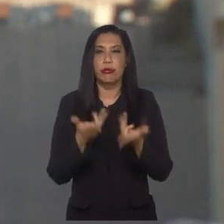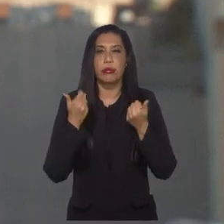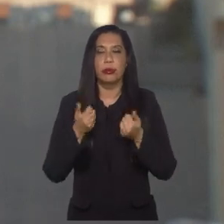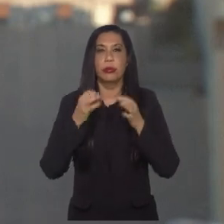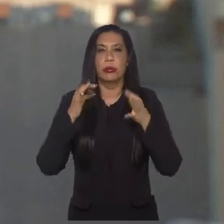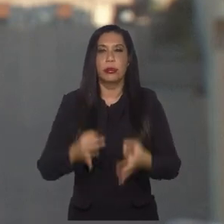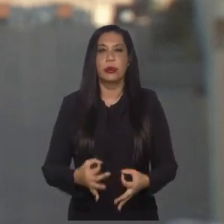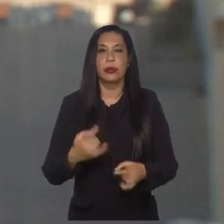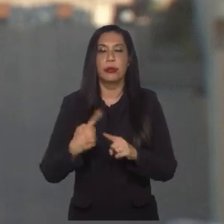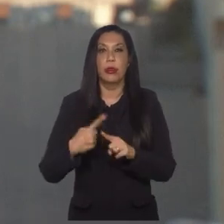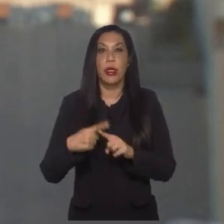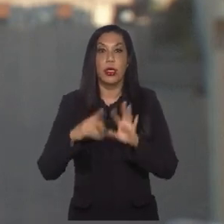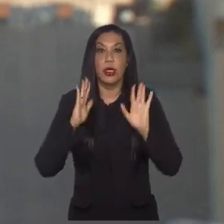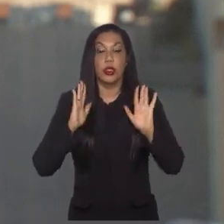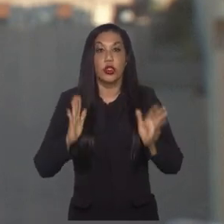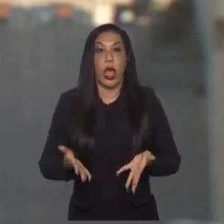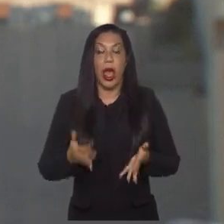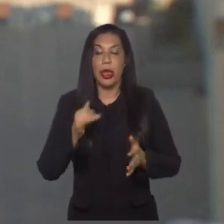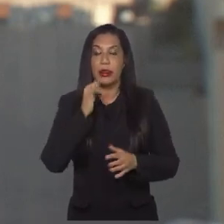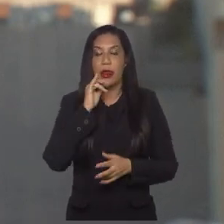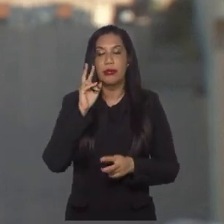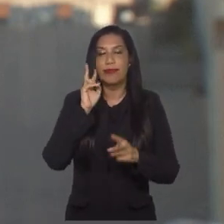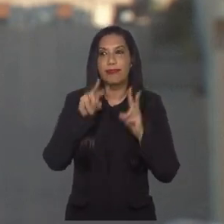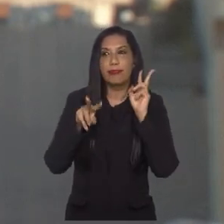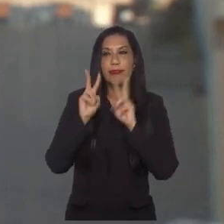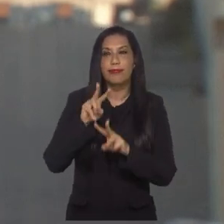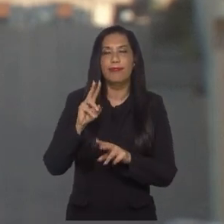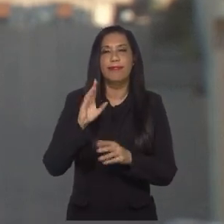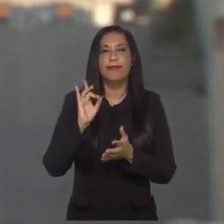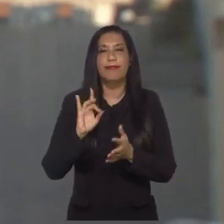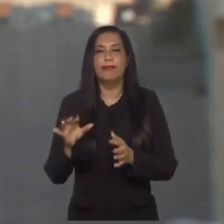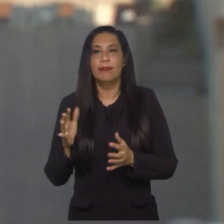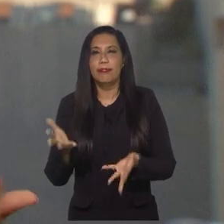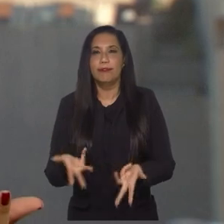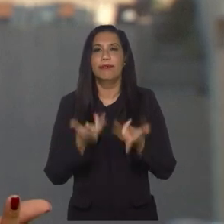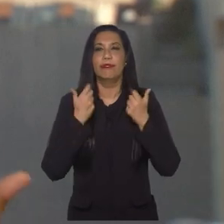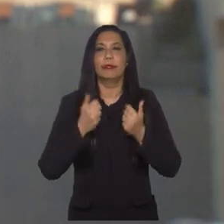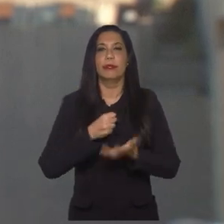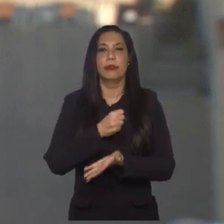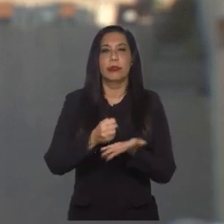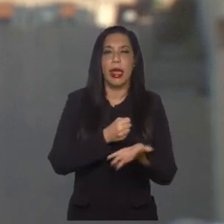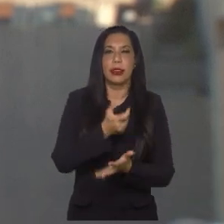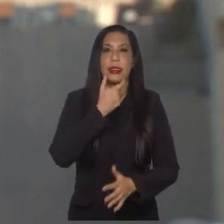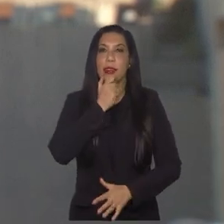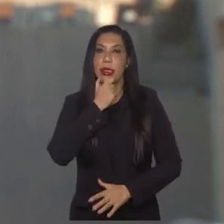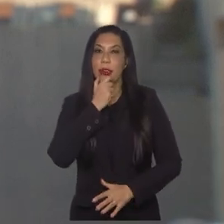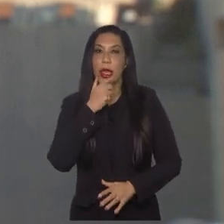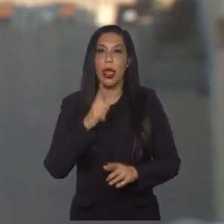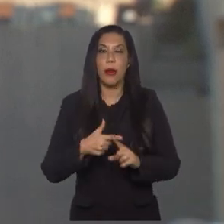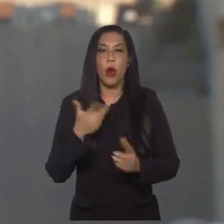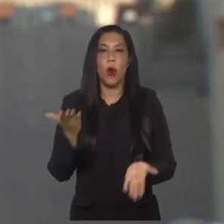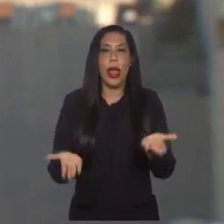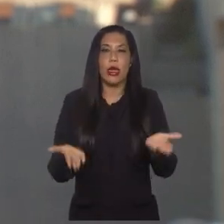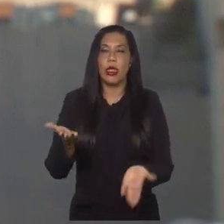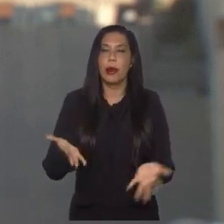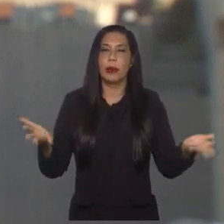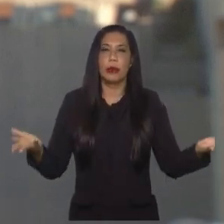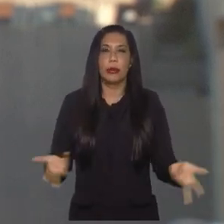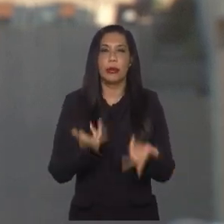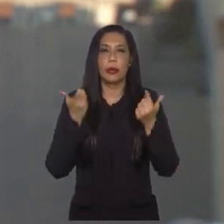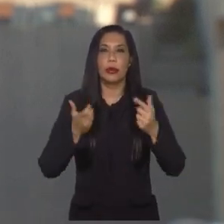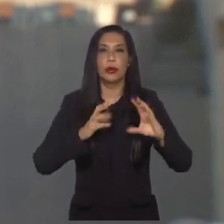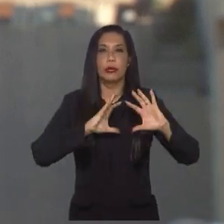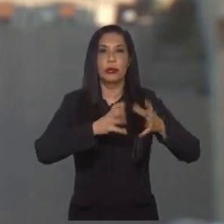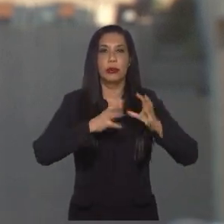né, esse retorno, já temos esse retorno aí desse trabalho de base que a Inglaterra vem fazendo. Um equilíbrio tremendo entre os